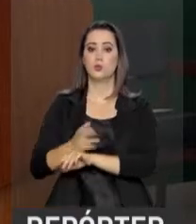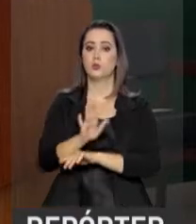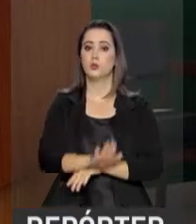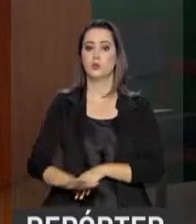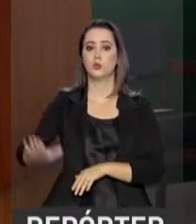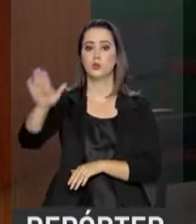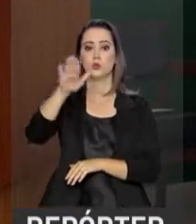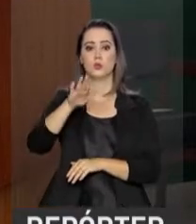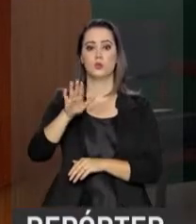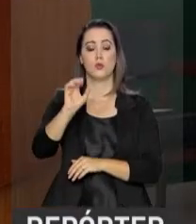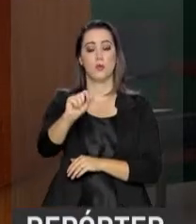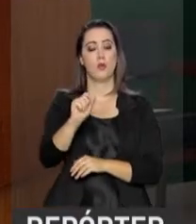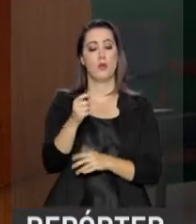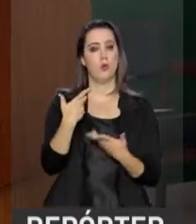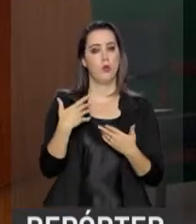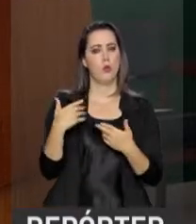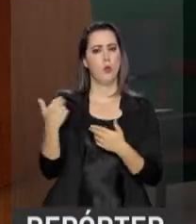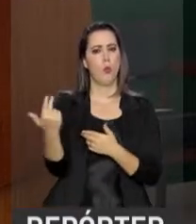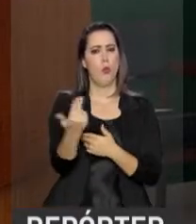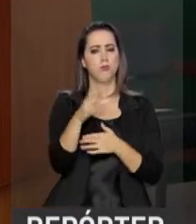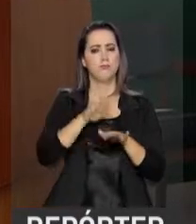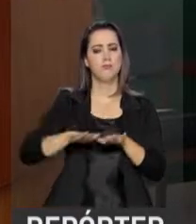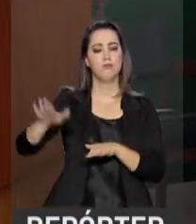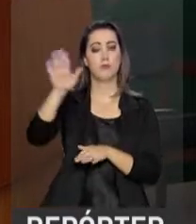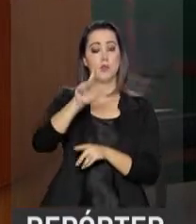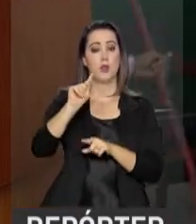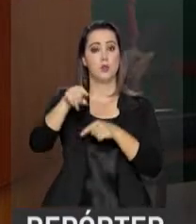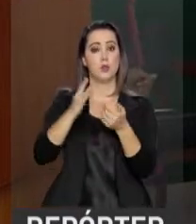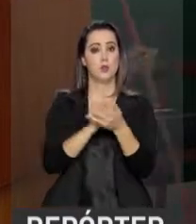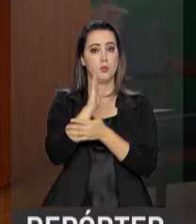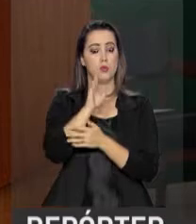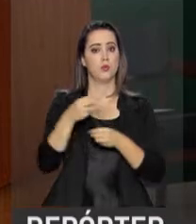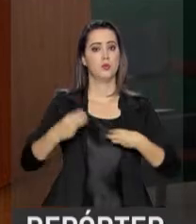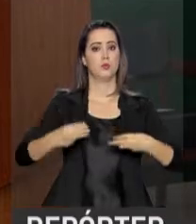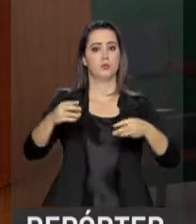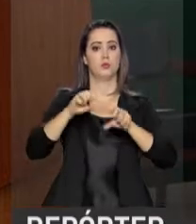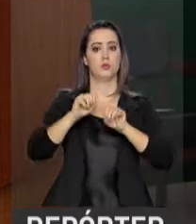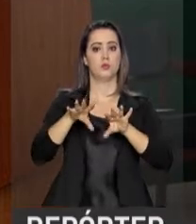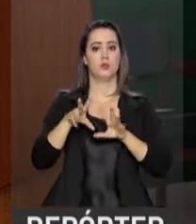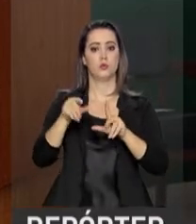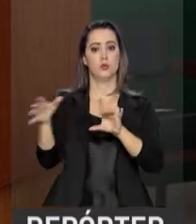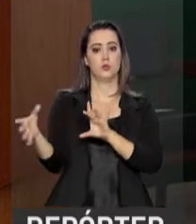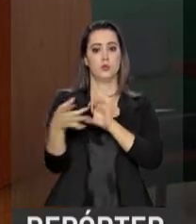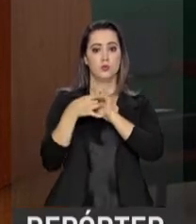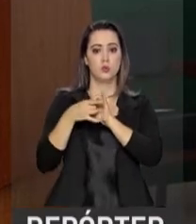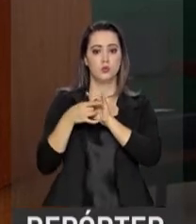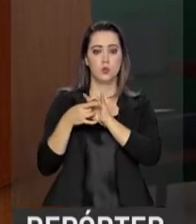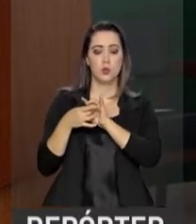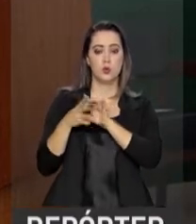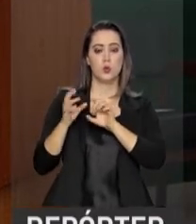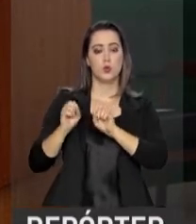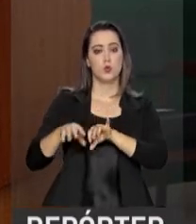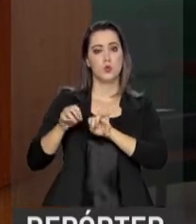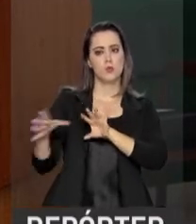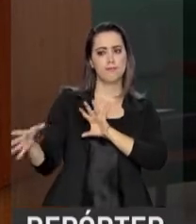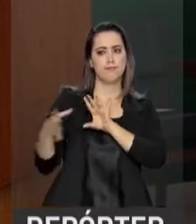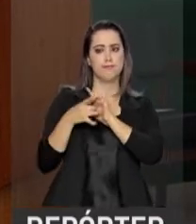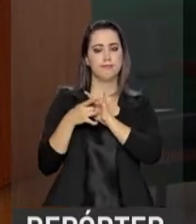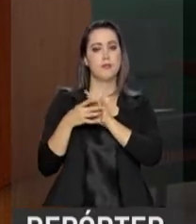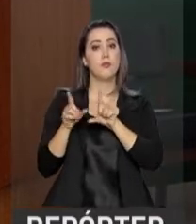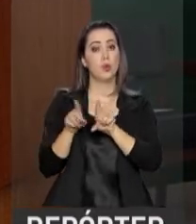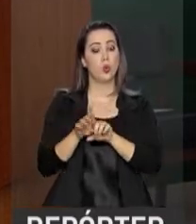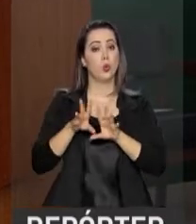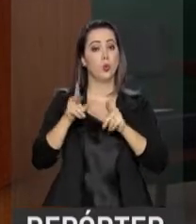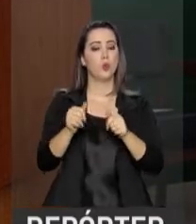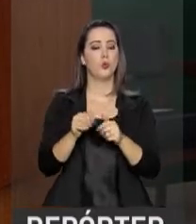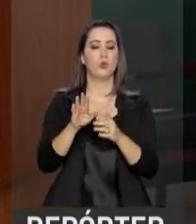Curricular. Após a aprovada pelo Conselho Nacional de Educação, o documento vai unificar todas as etapas do ensino. Agora, todas